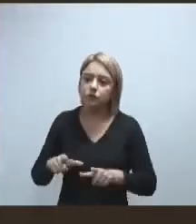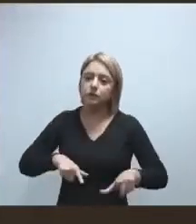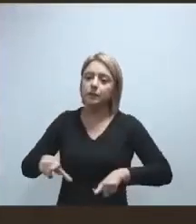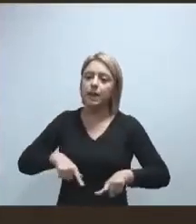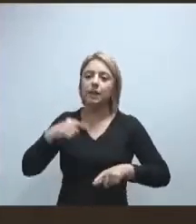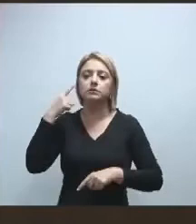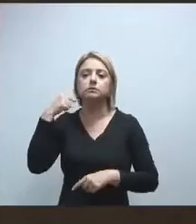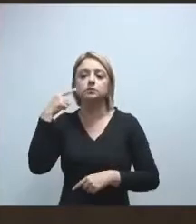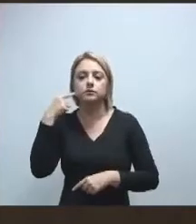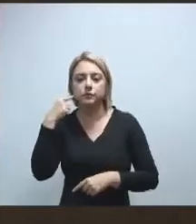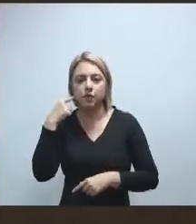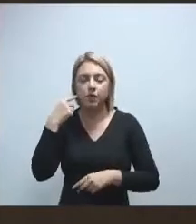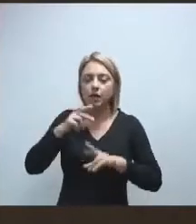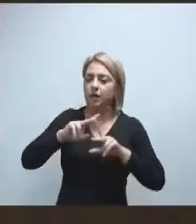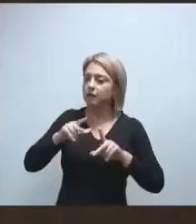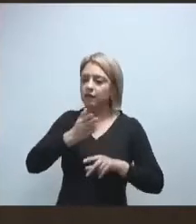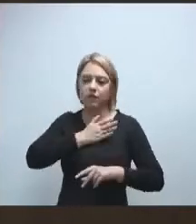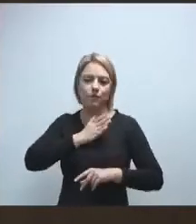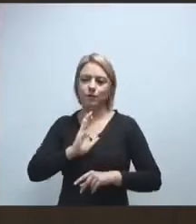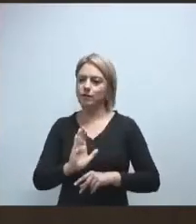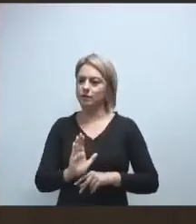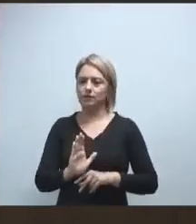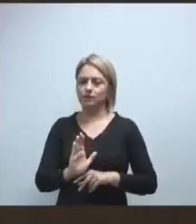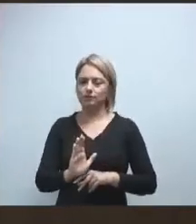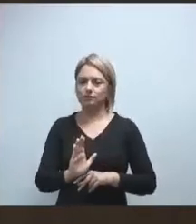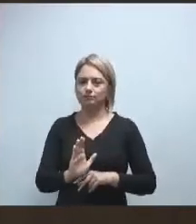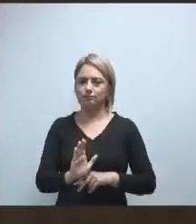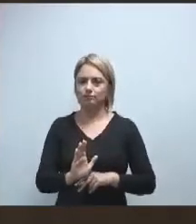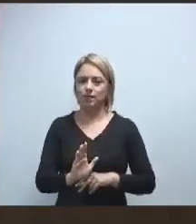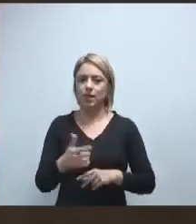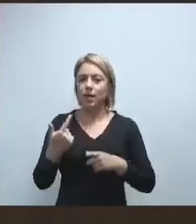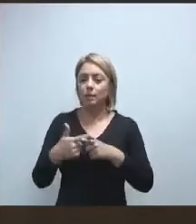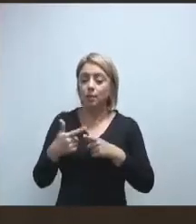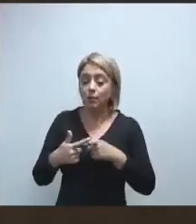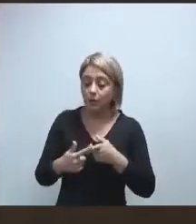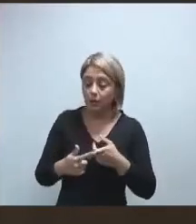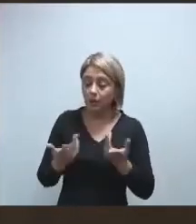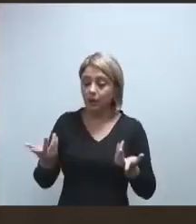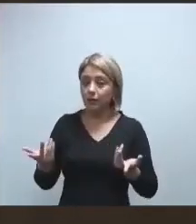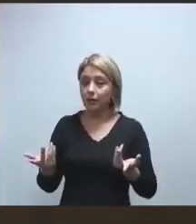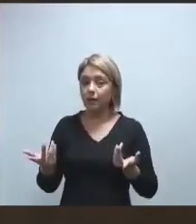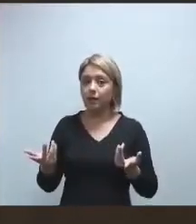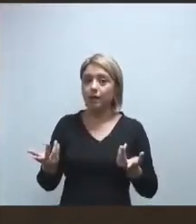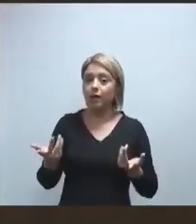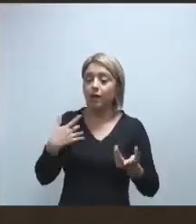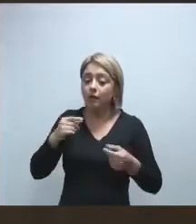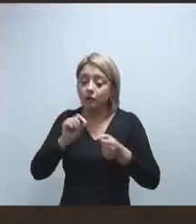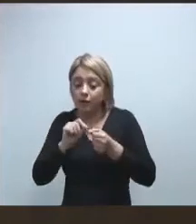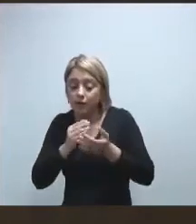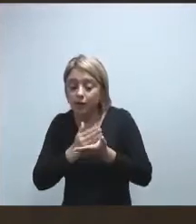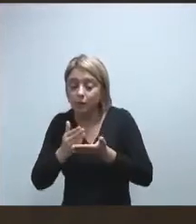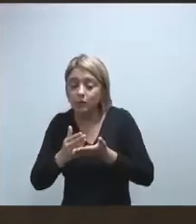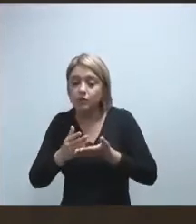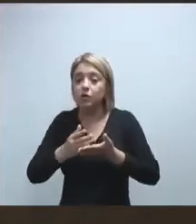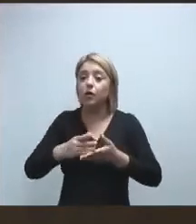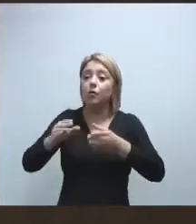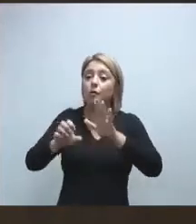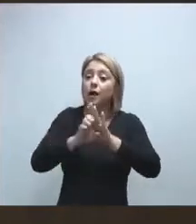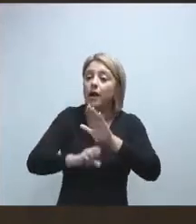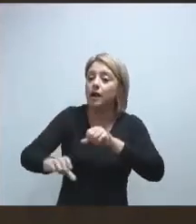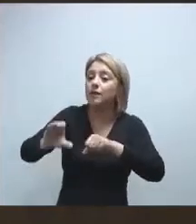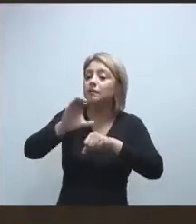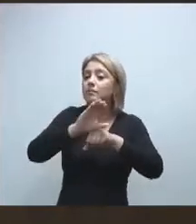e vários não queriam abrir mão o que levou inclusive a elaboração de uma emenda